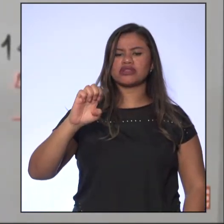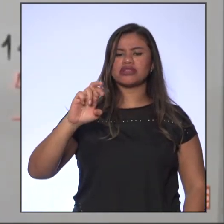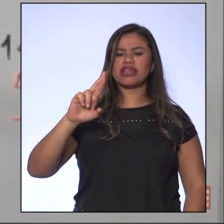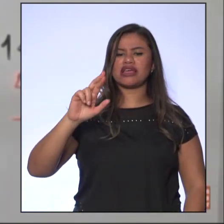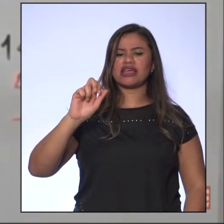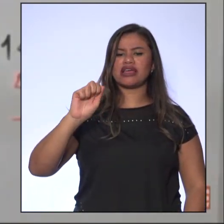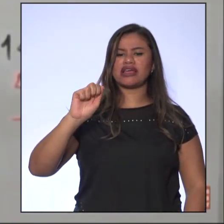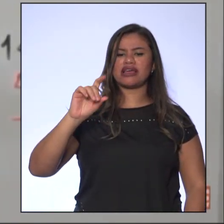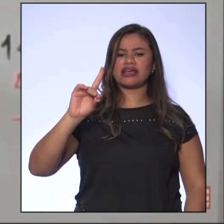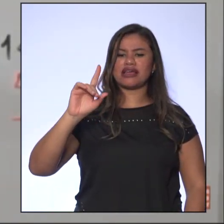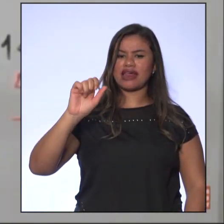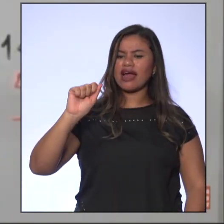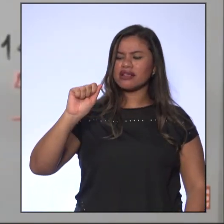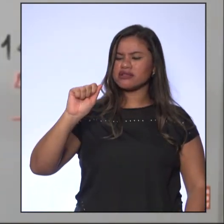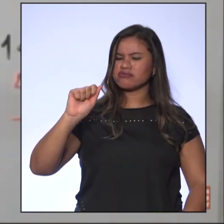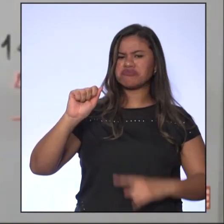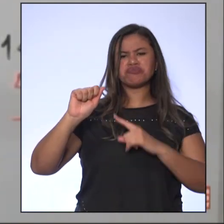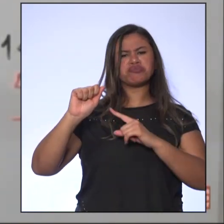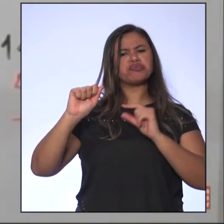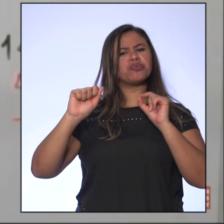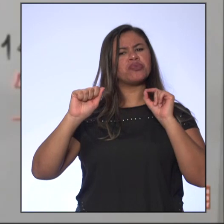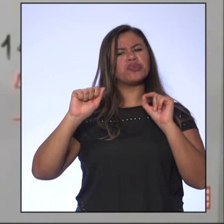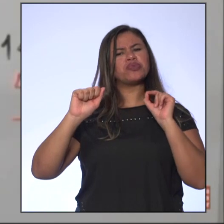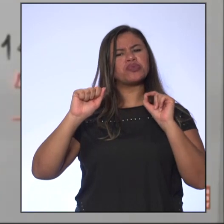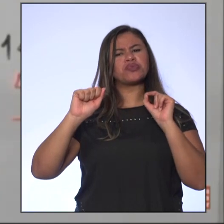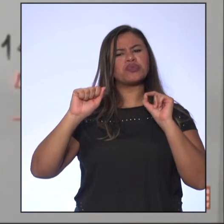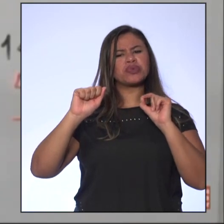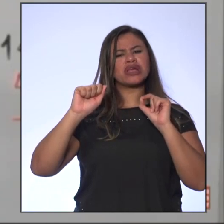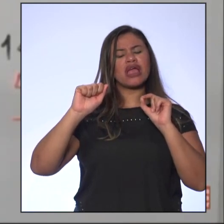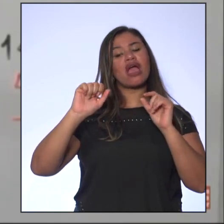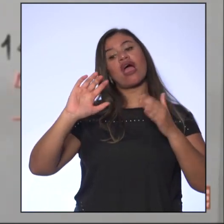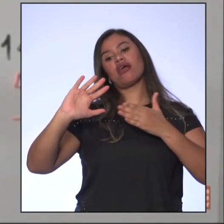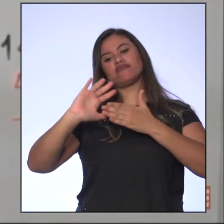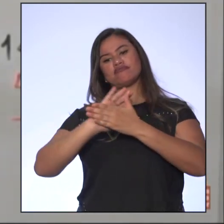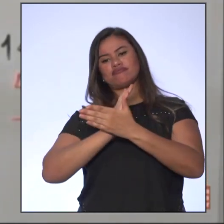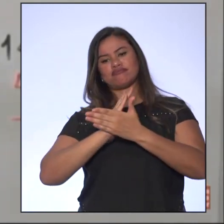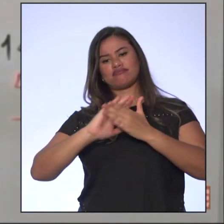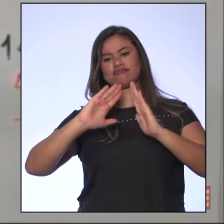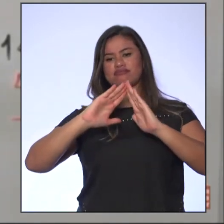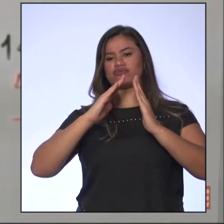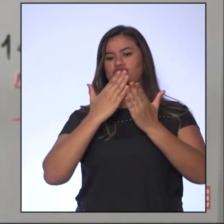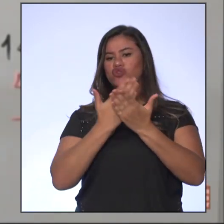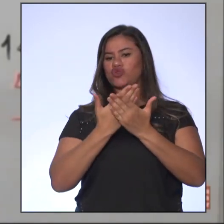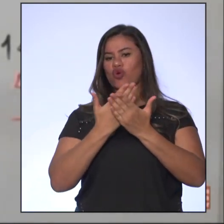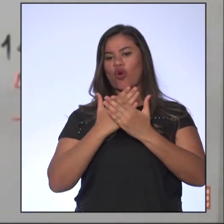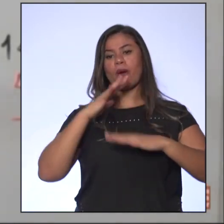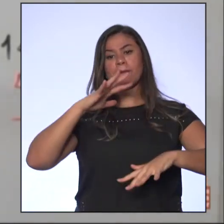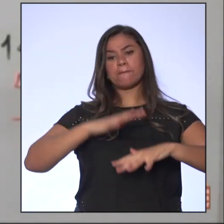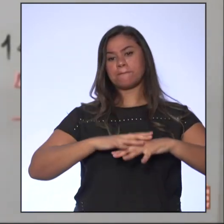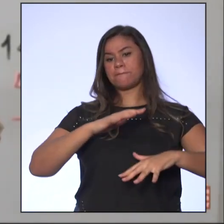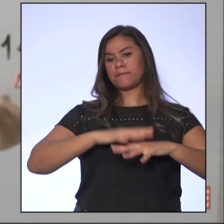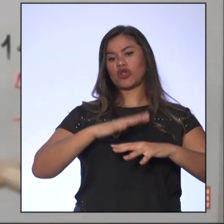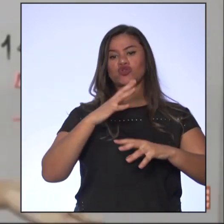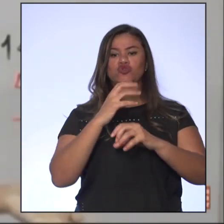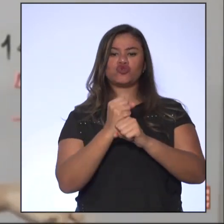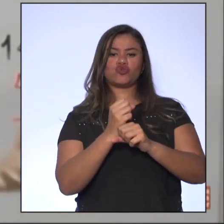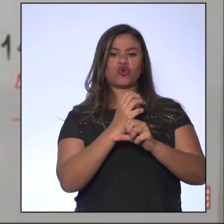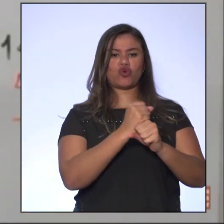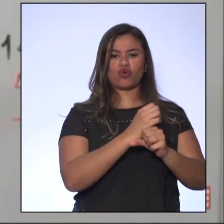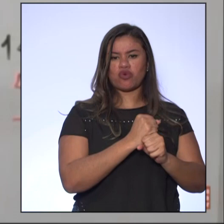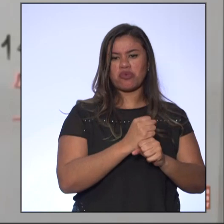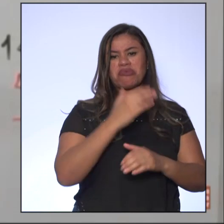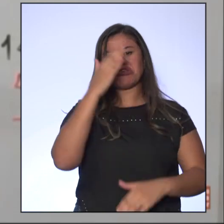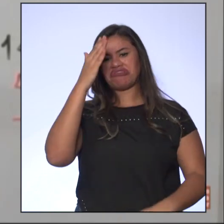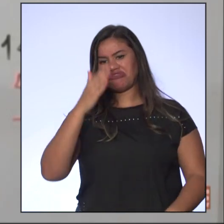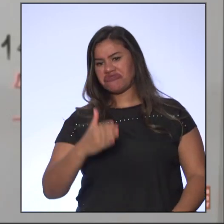Existem escolas que não calculam a média desse jeito que eu falei. Tem escolas que não vão calcular, somar as médias e